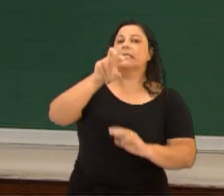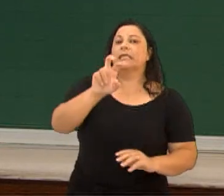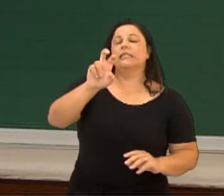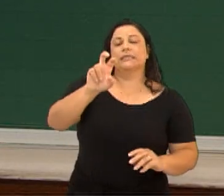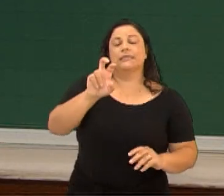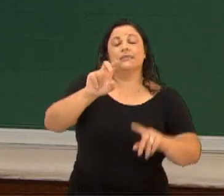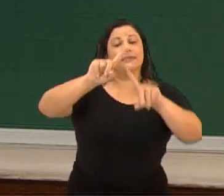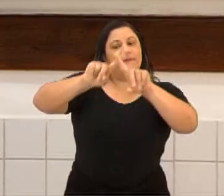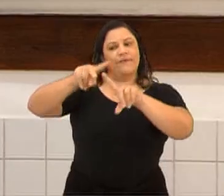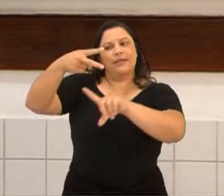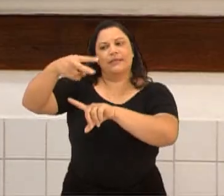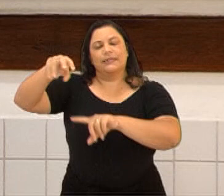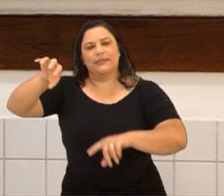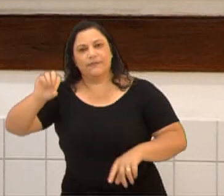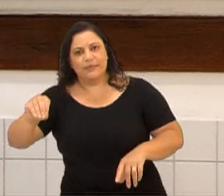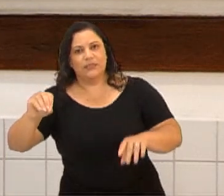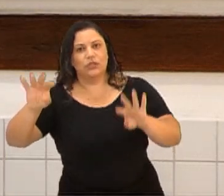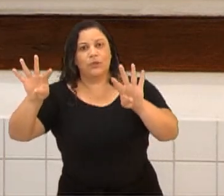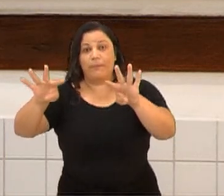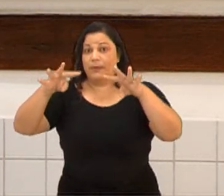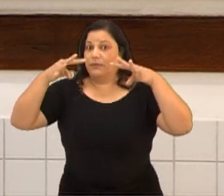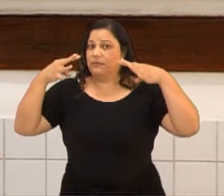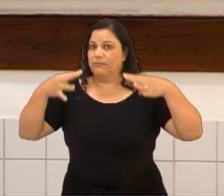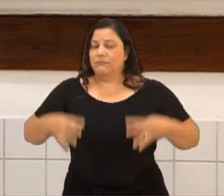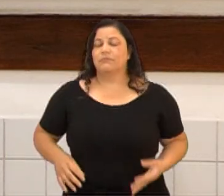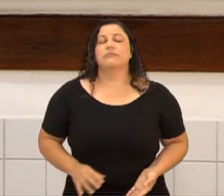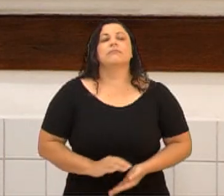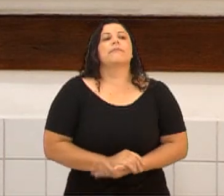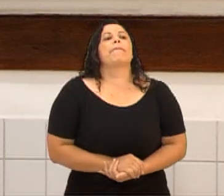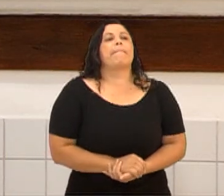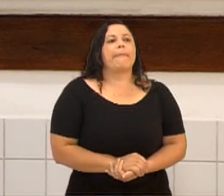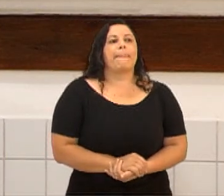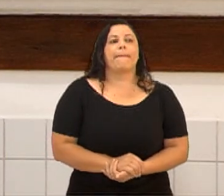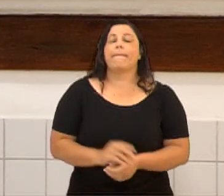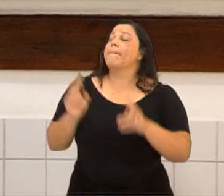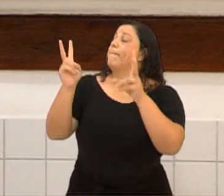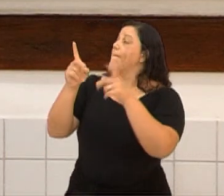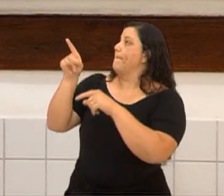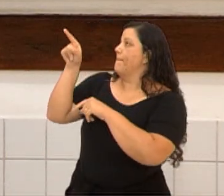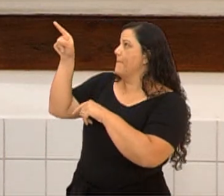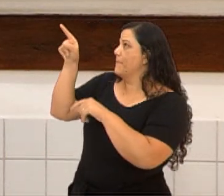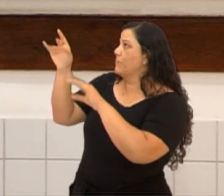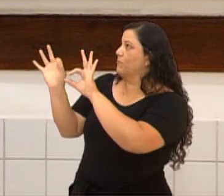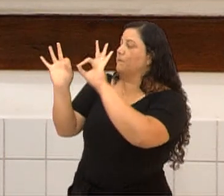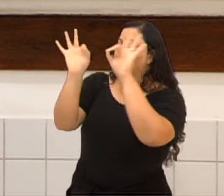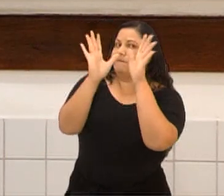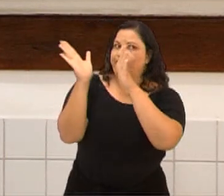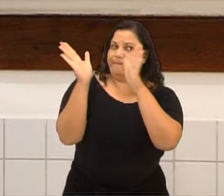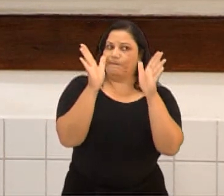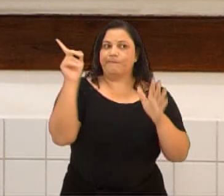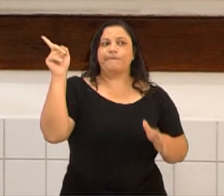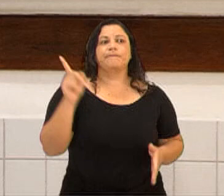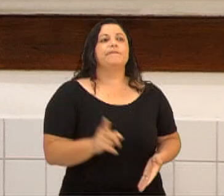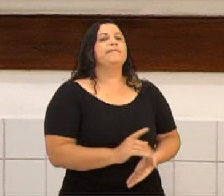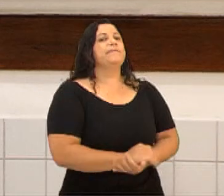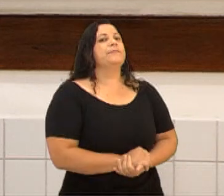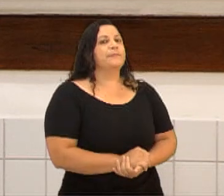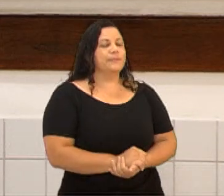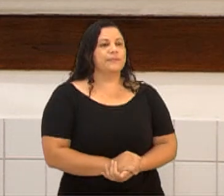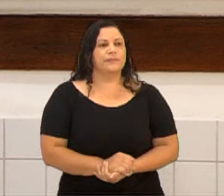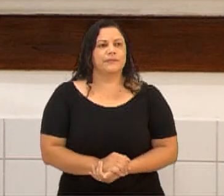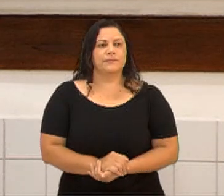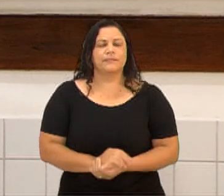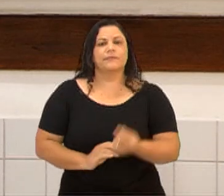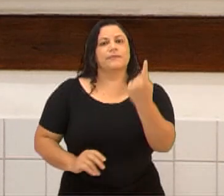20. Presta atenção, então, aqui com a prof, ó. 15 vezes 20. Gente, o